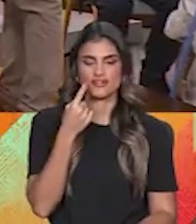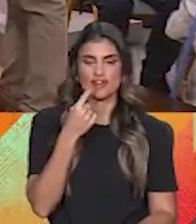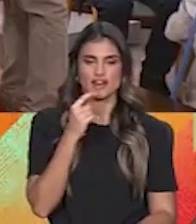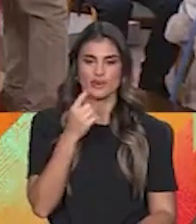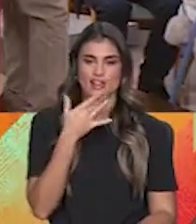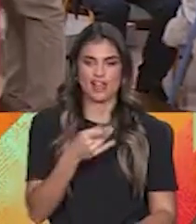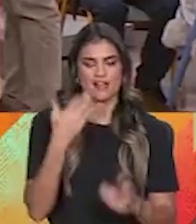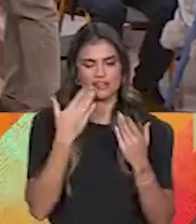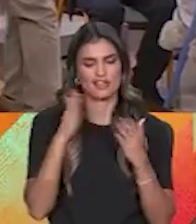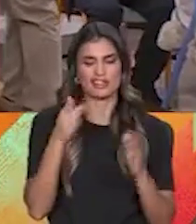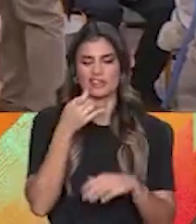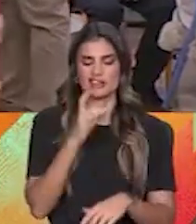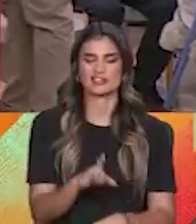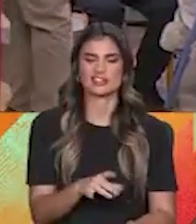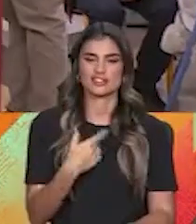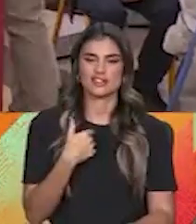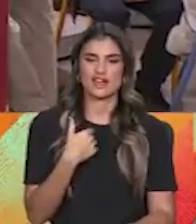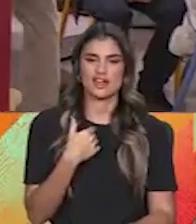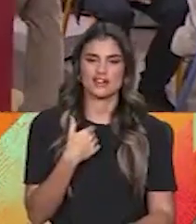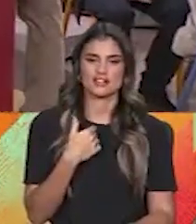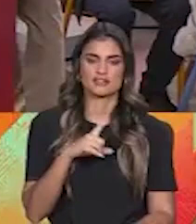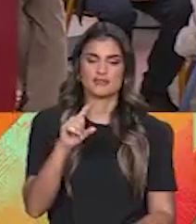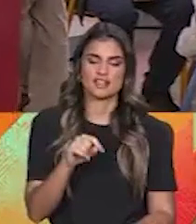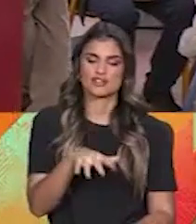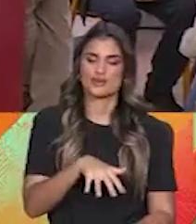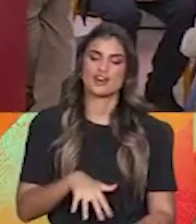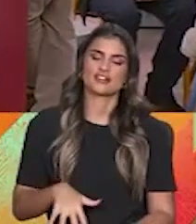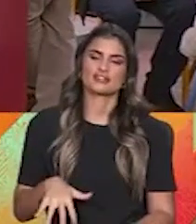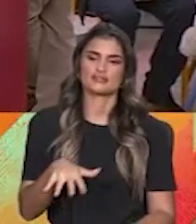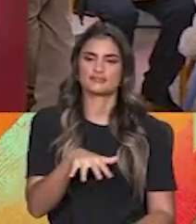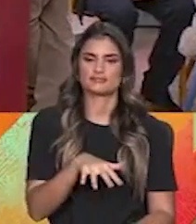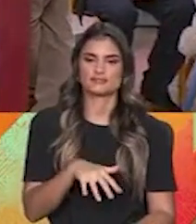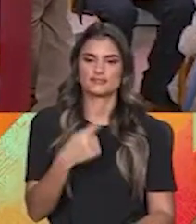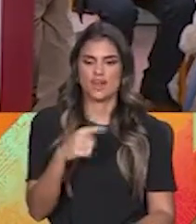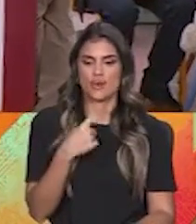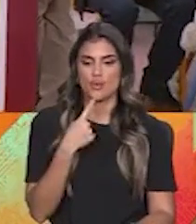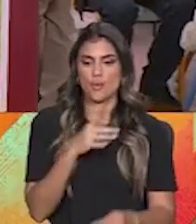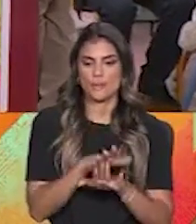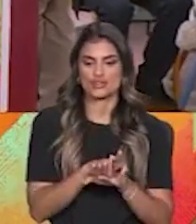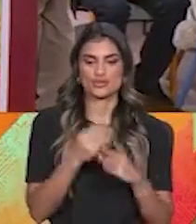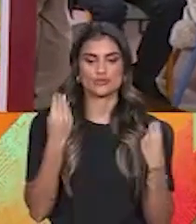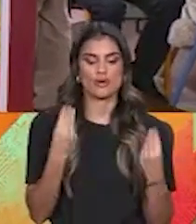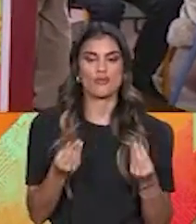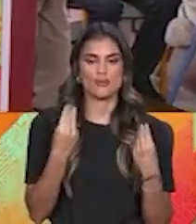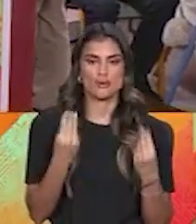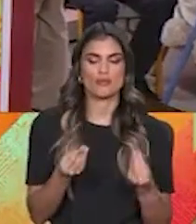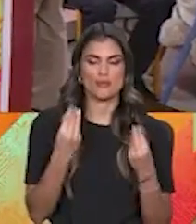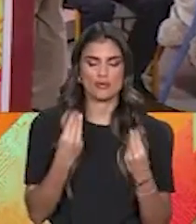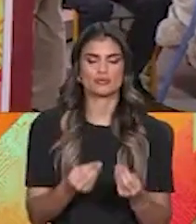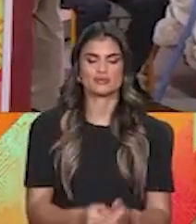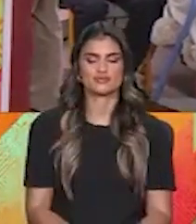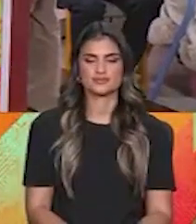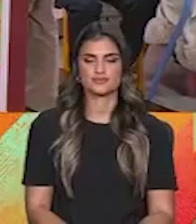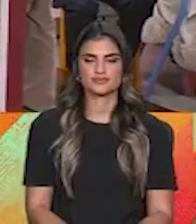favor. Mas também vão à procura de outros peixes. Claro. Então naquela zona, sim, somos ricos peixe em peixe. Bom, não é? Em peixe vão muito à procura do peixinho.